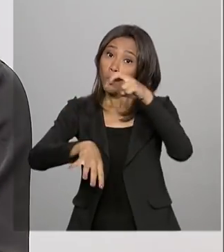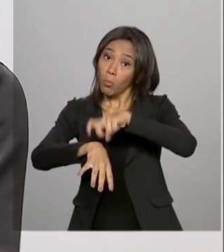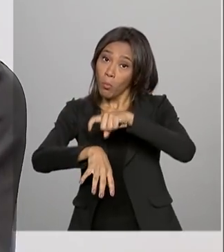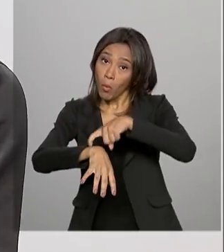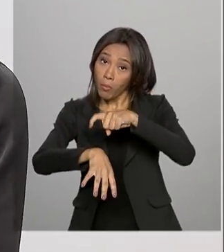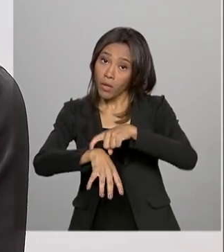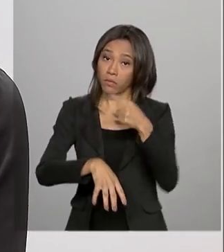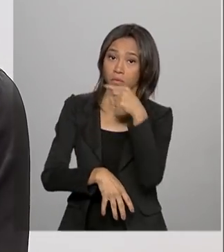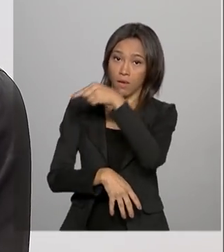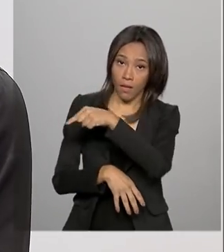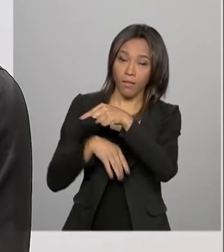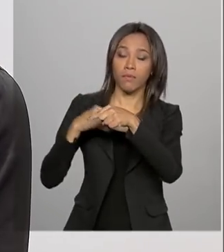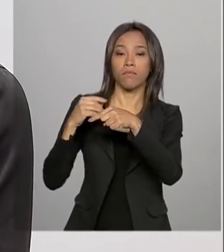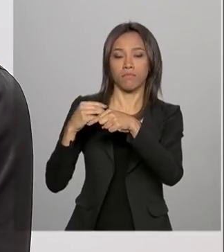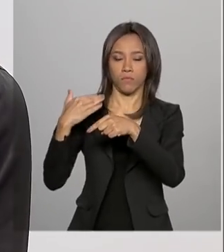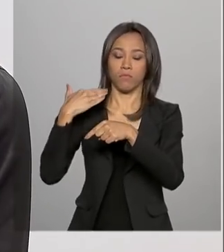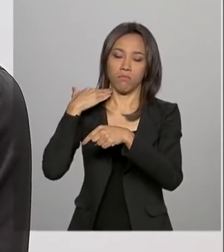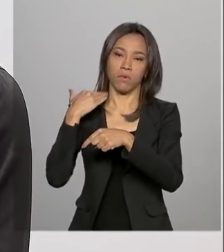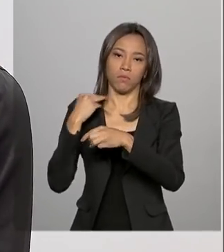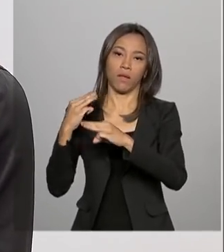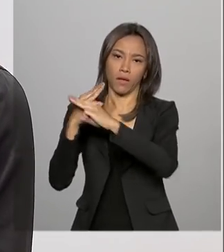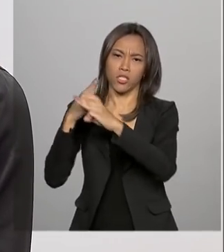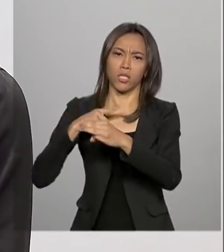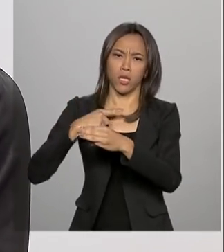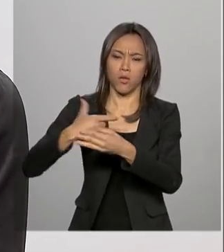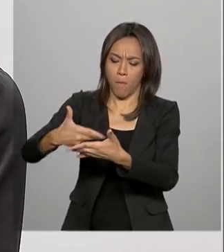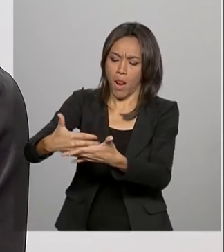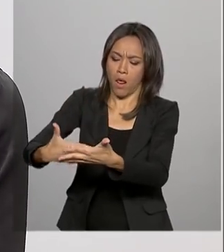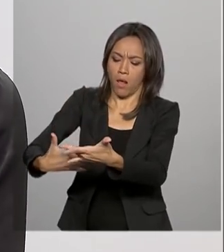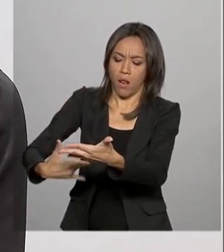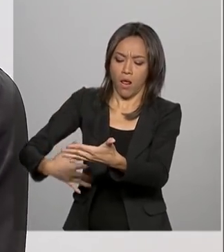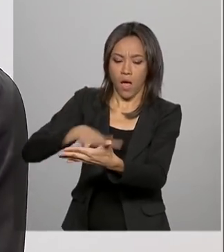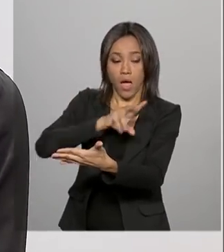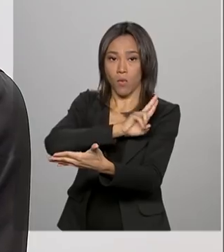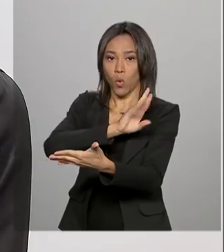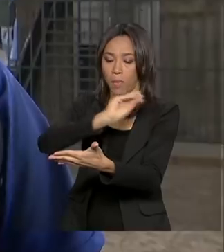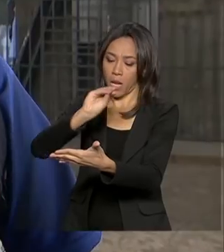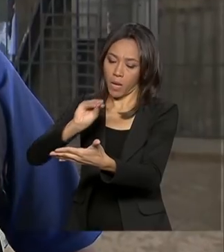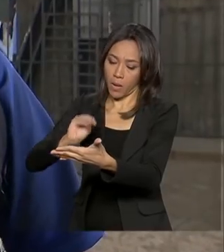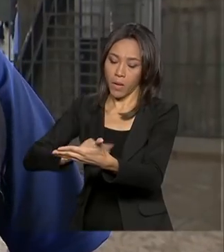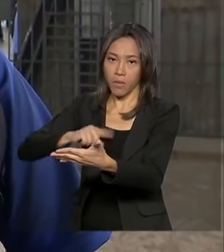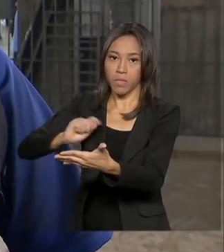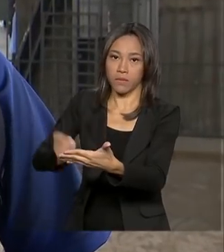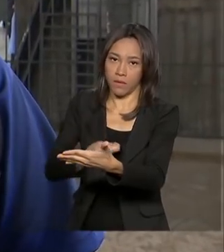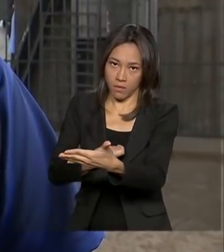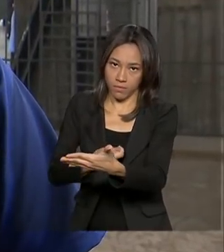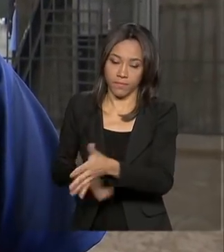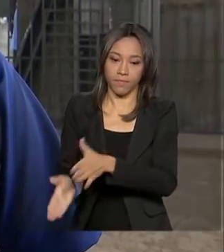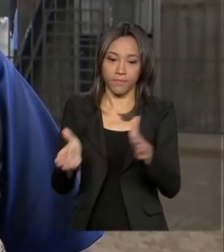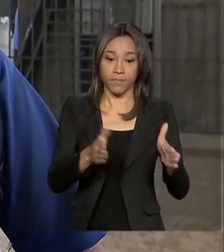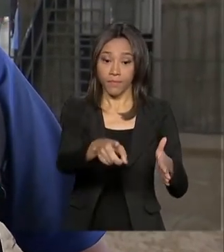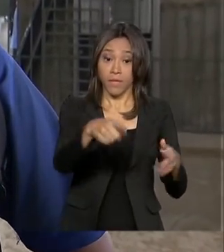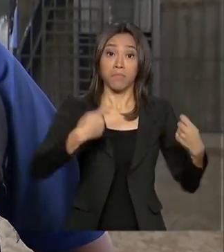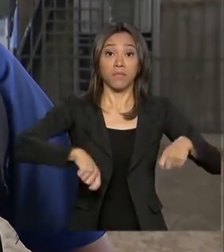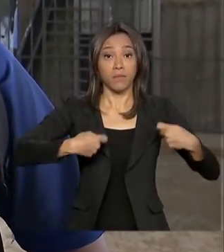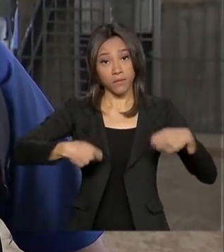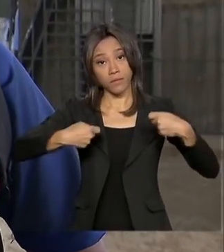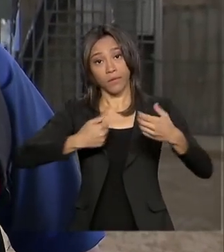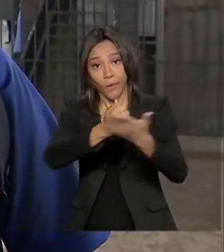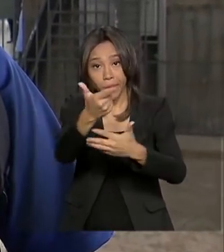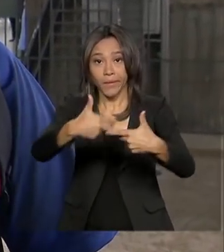também nós temos disponível esse formulário que tem que ser preenchido e assinado pelos herdeiros. O que precisa para comprar as coisas em casa ajudar,